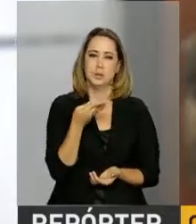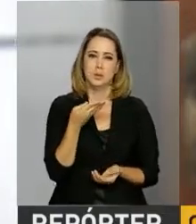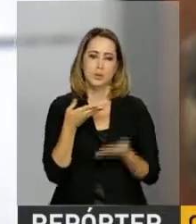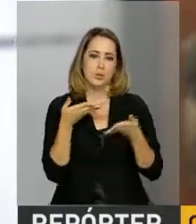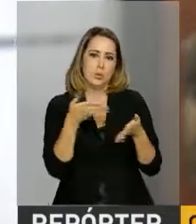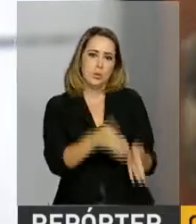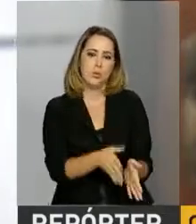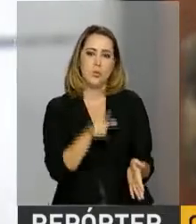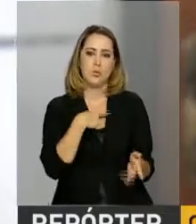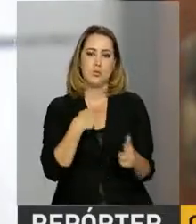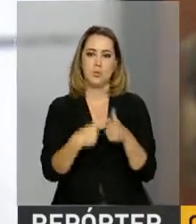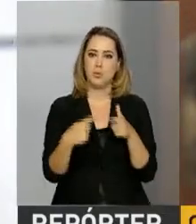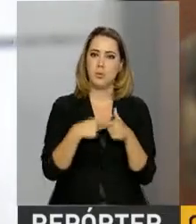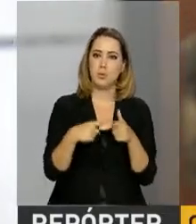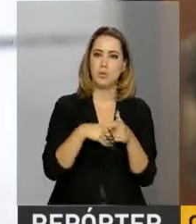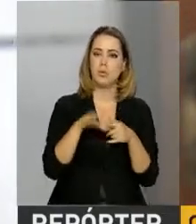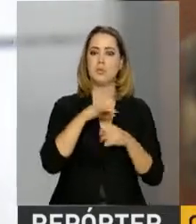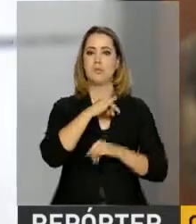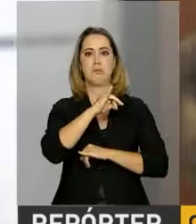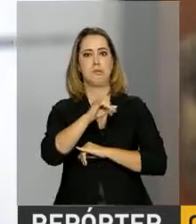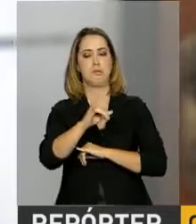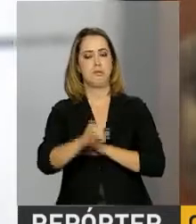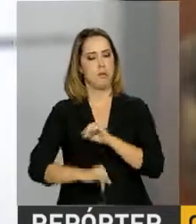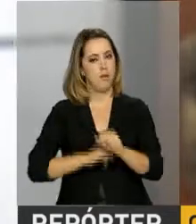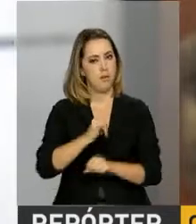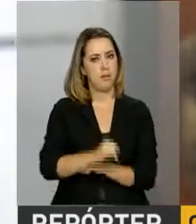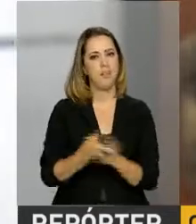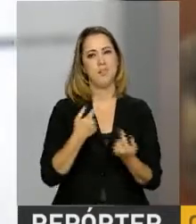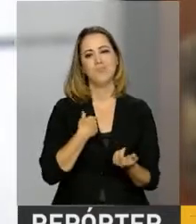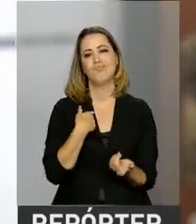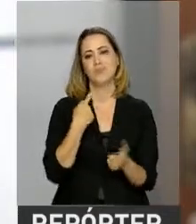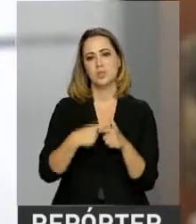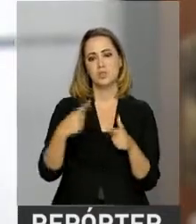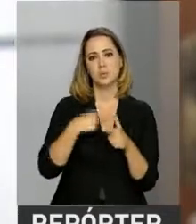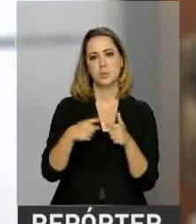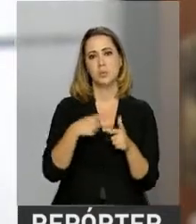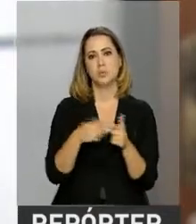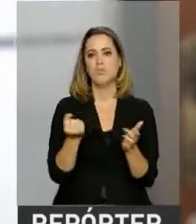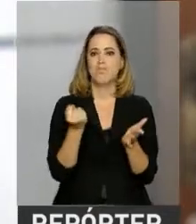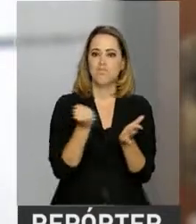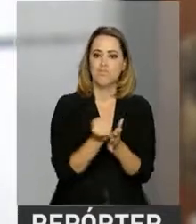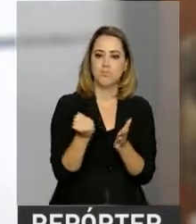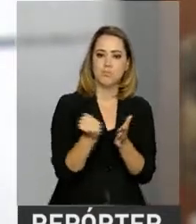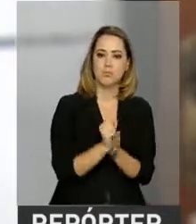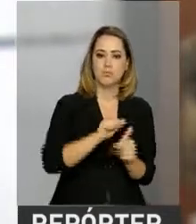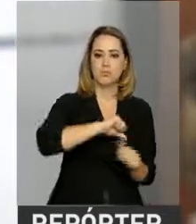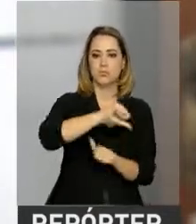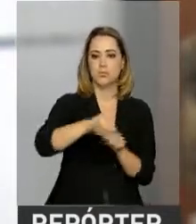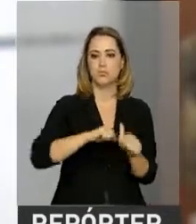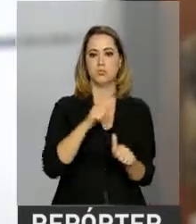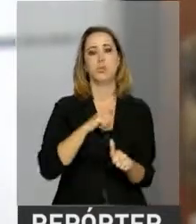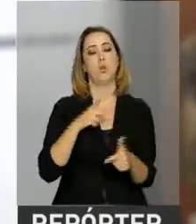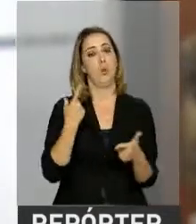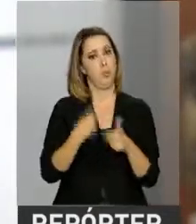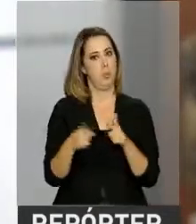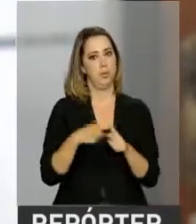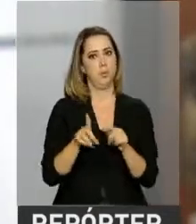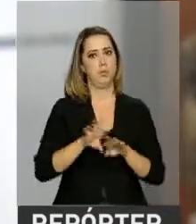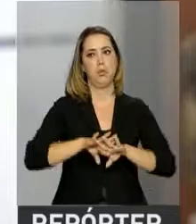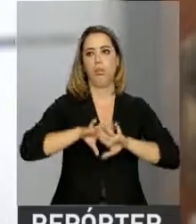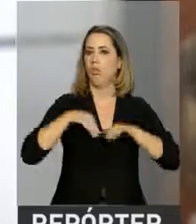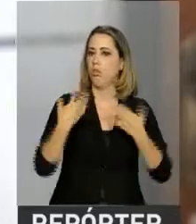tiveram problemas no site uma série de coisas eu não consegui acreditar então me gerou um grande problema agora sim que